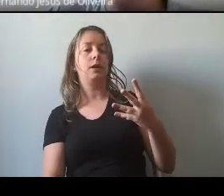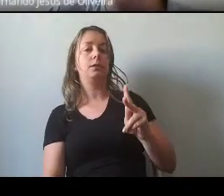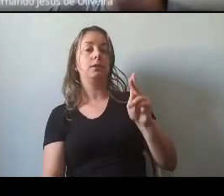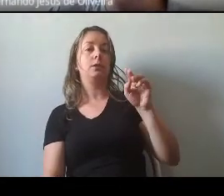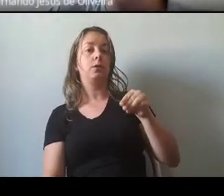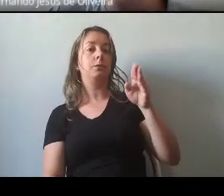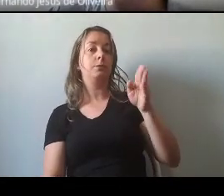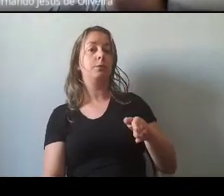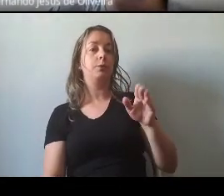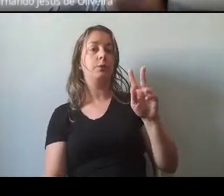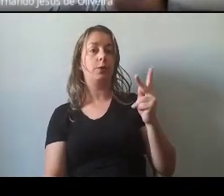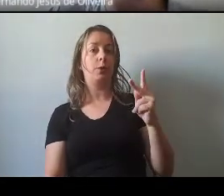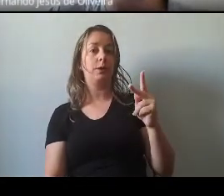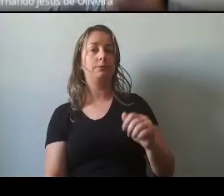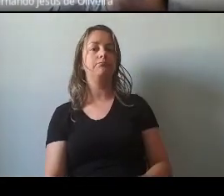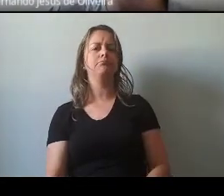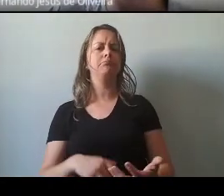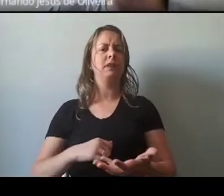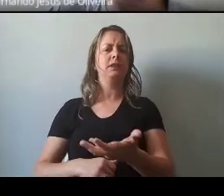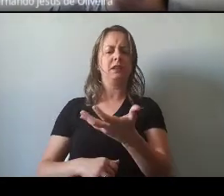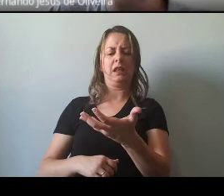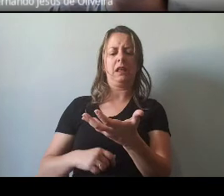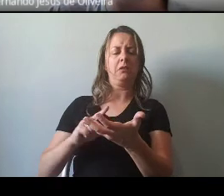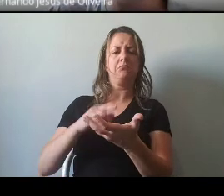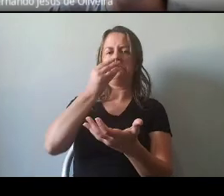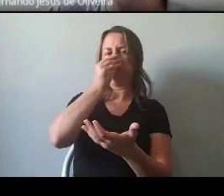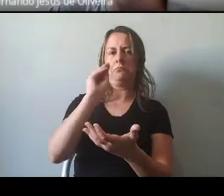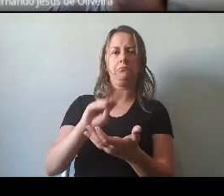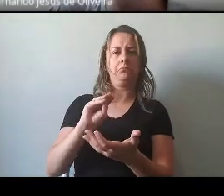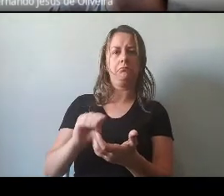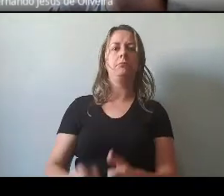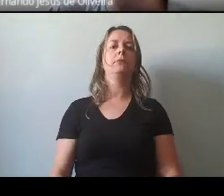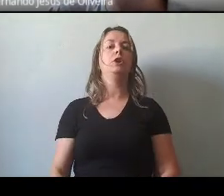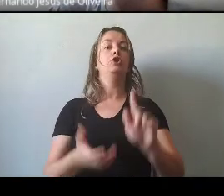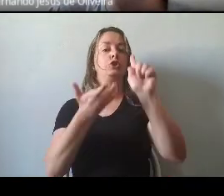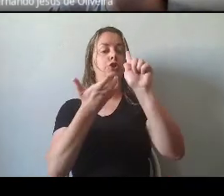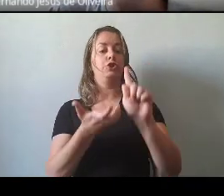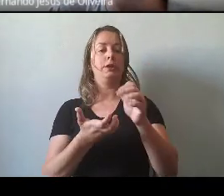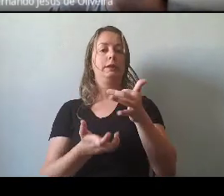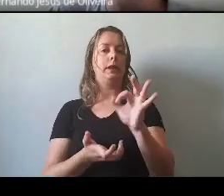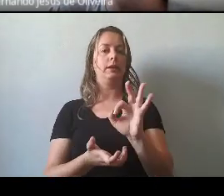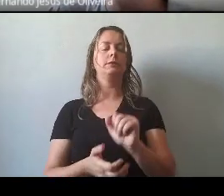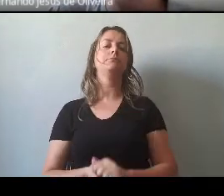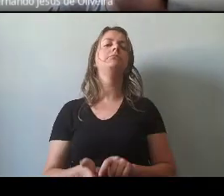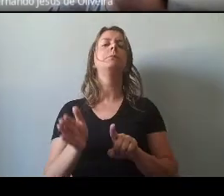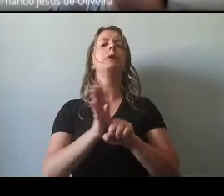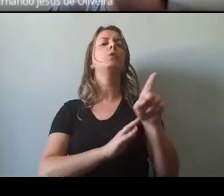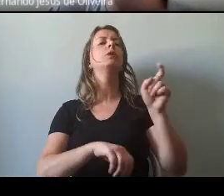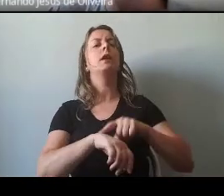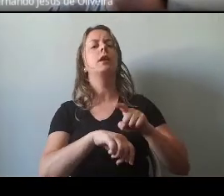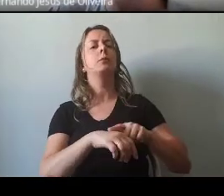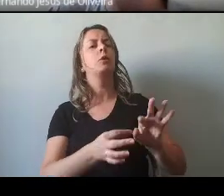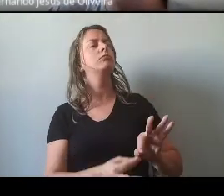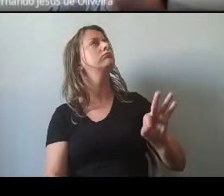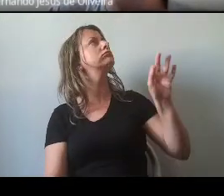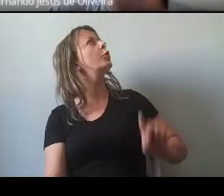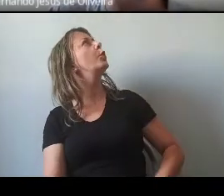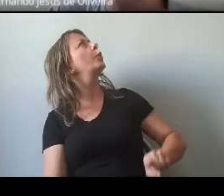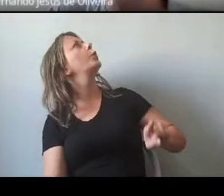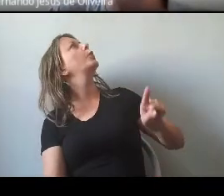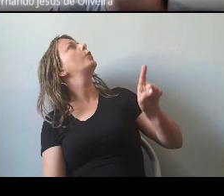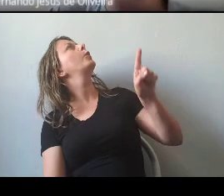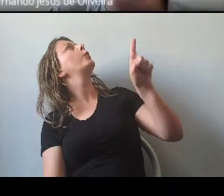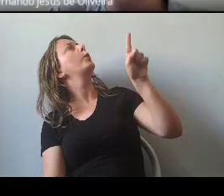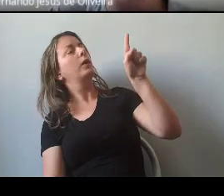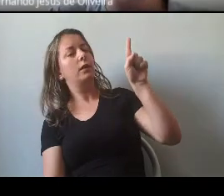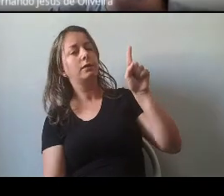hora, com a resistência do ar desprezível, G igual a 10. Primeiramente, eu quero saber o tempo que ele gasta para atingir a altura